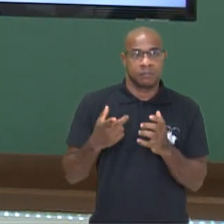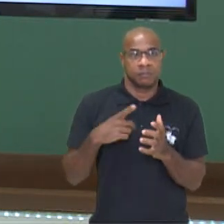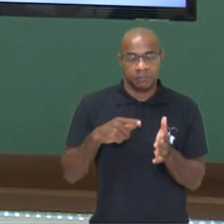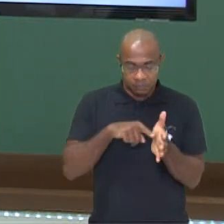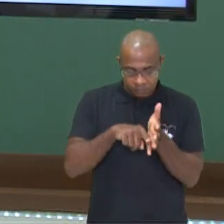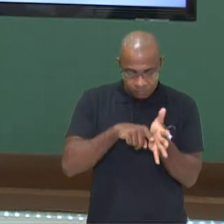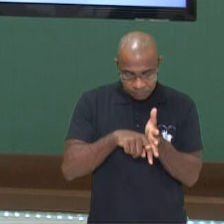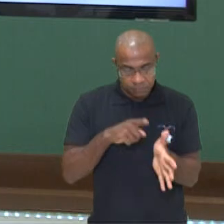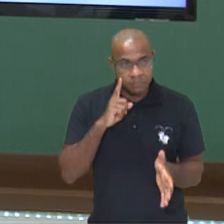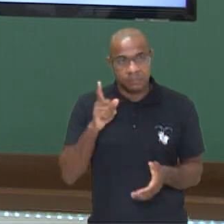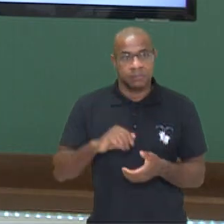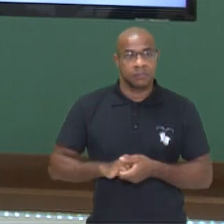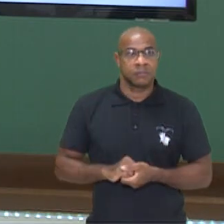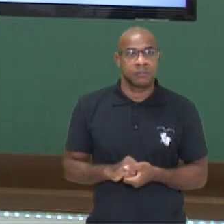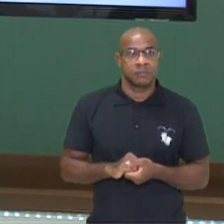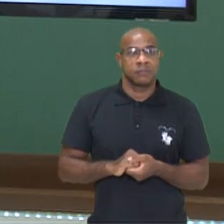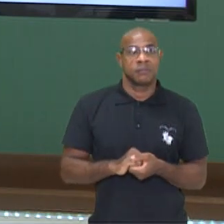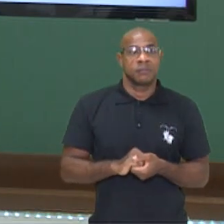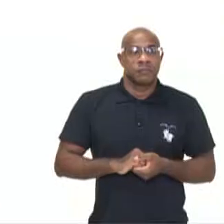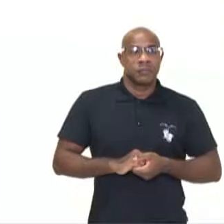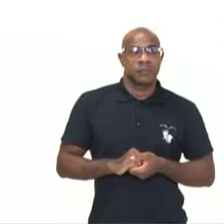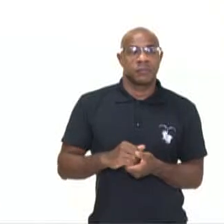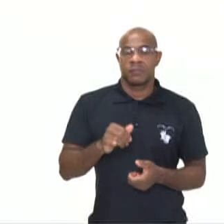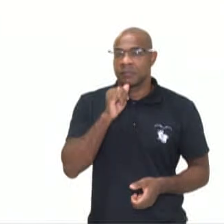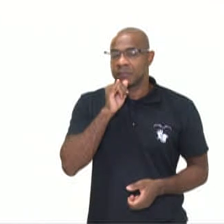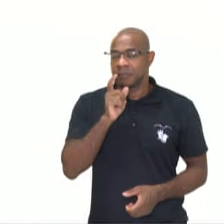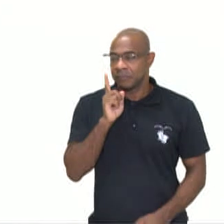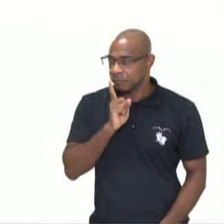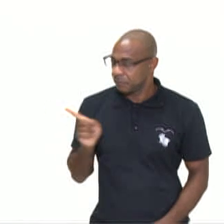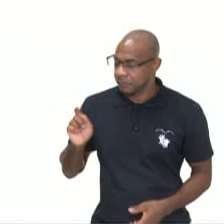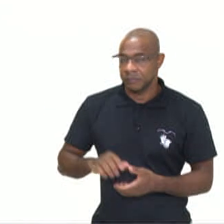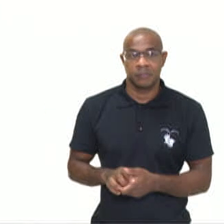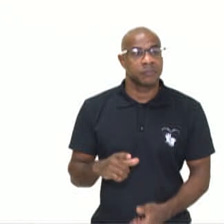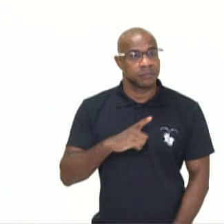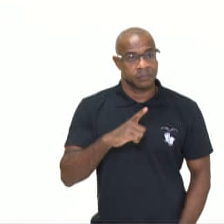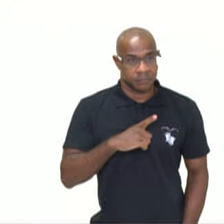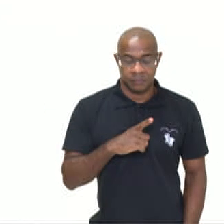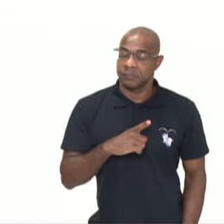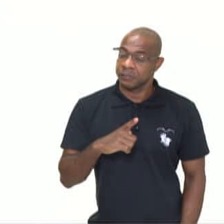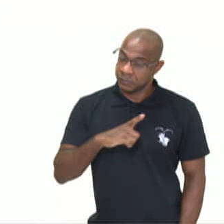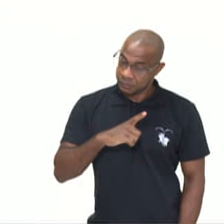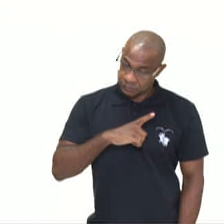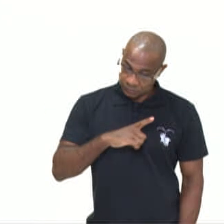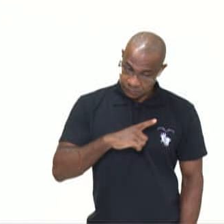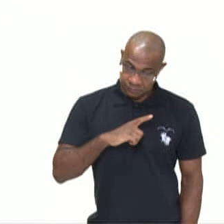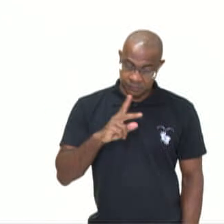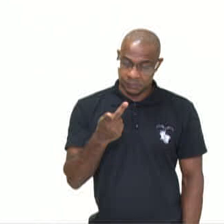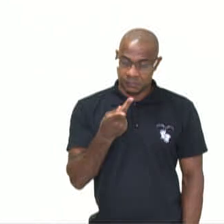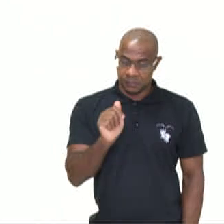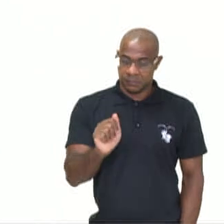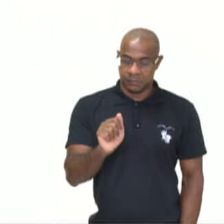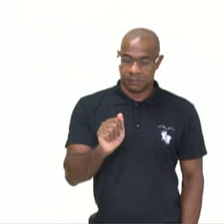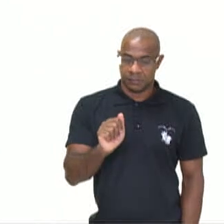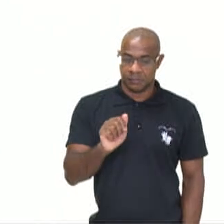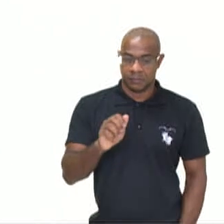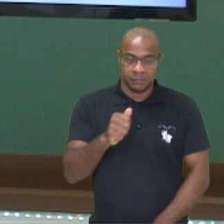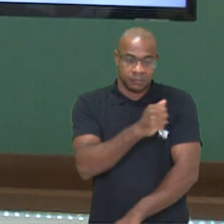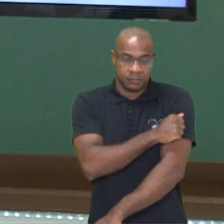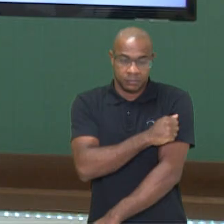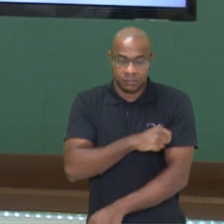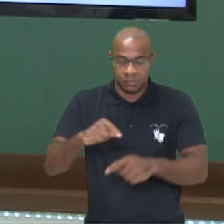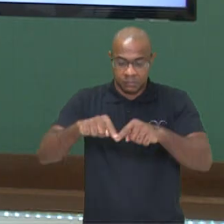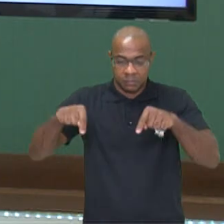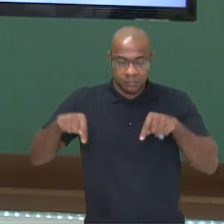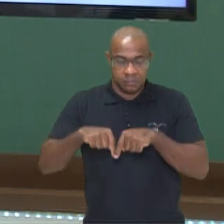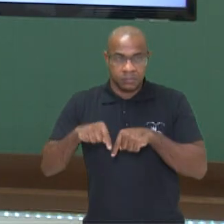de existir é transitivo direto. Exemplo, há alunos na sala. Existem alunos na sala. Então, o verbo haver